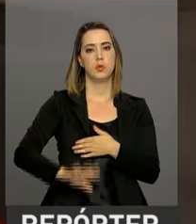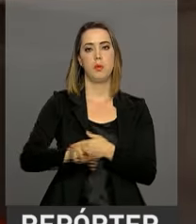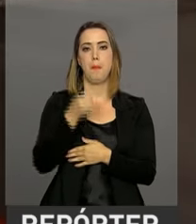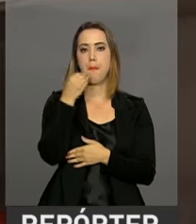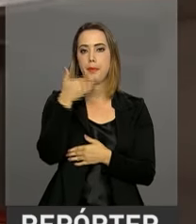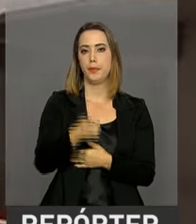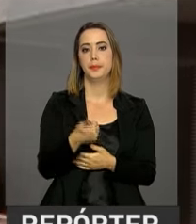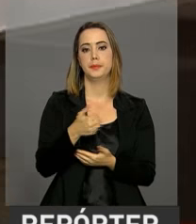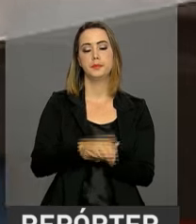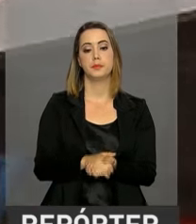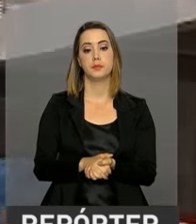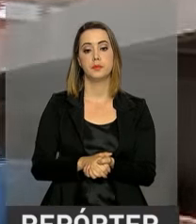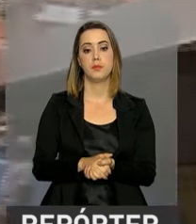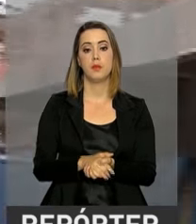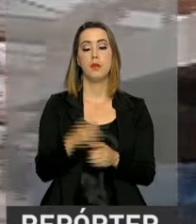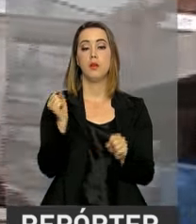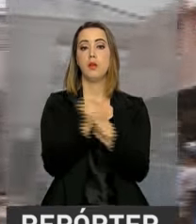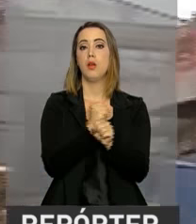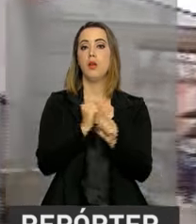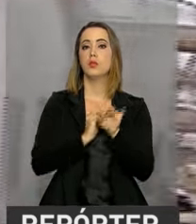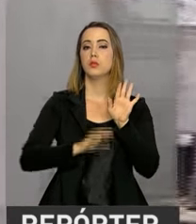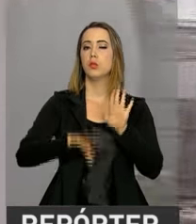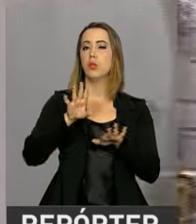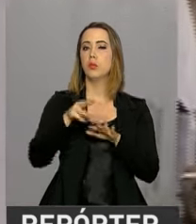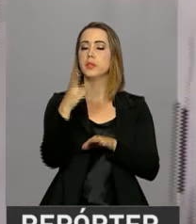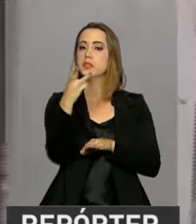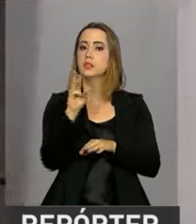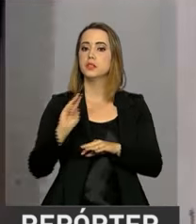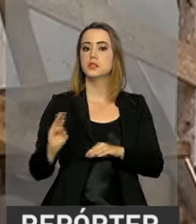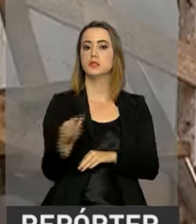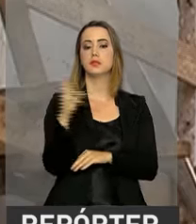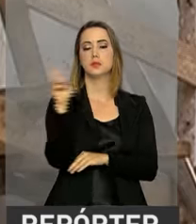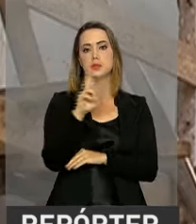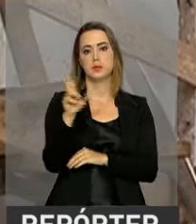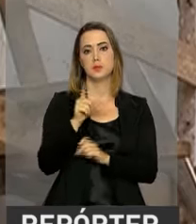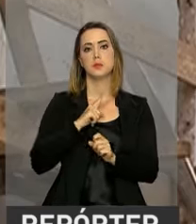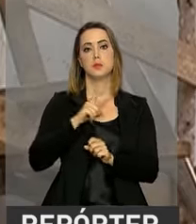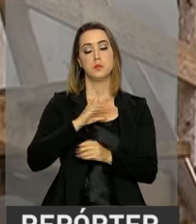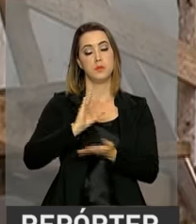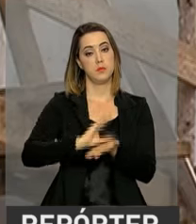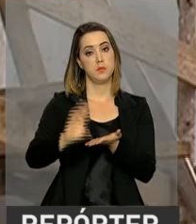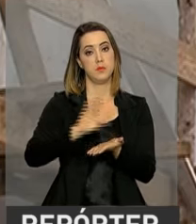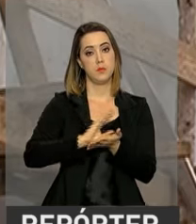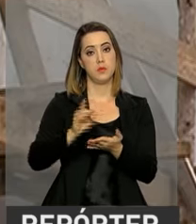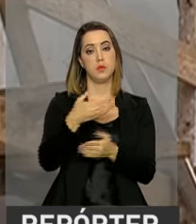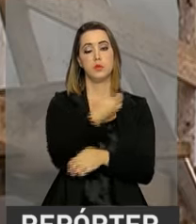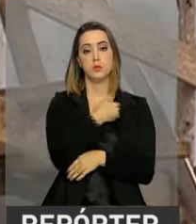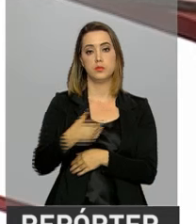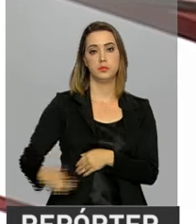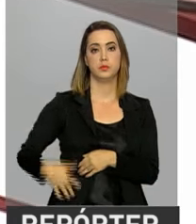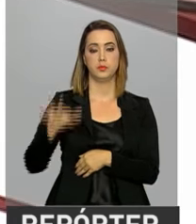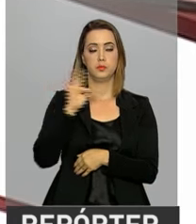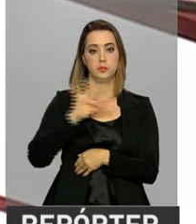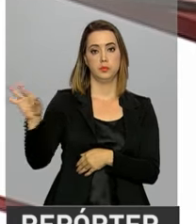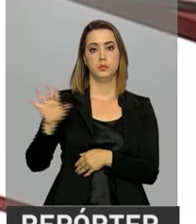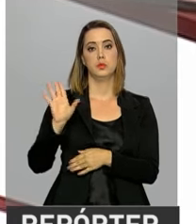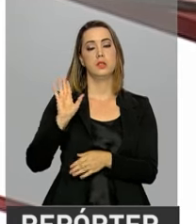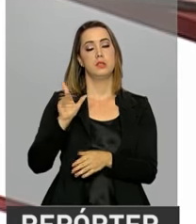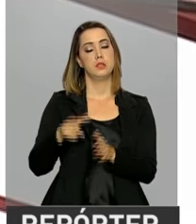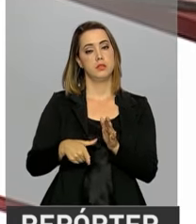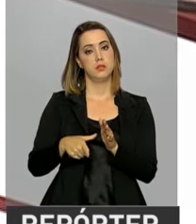nós. A obra está avaliada em torno de 3 milhões de reais e conta com repasses do governo federal que